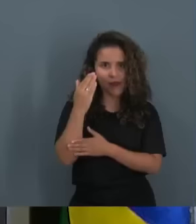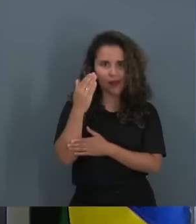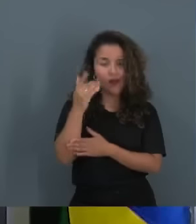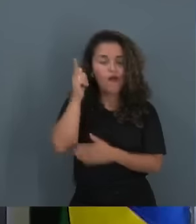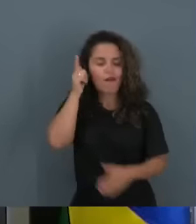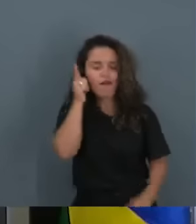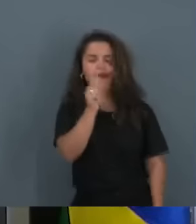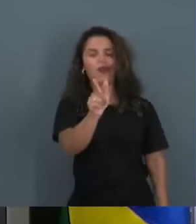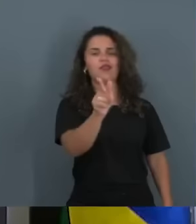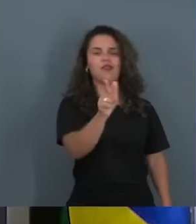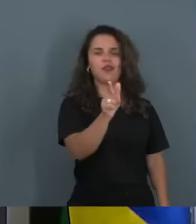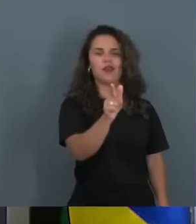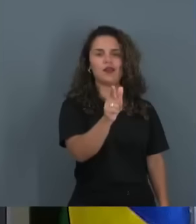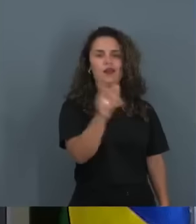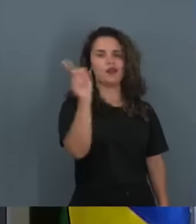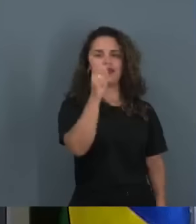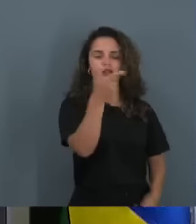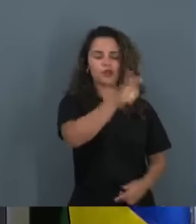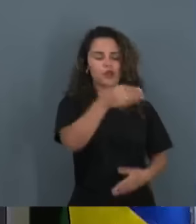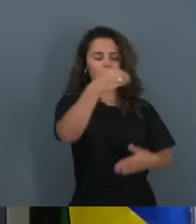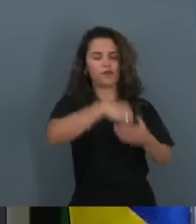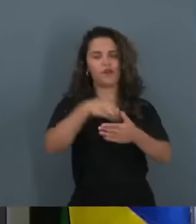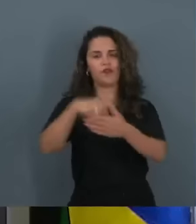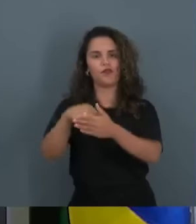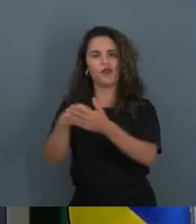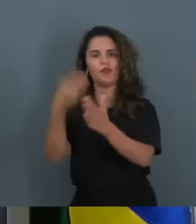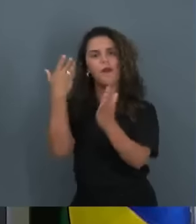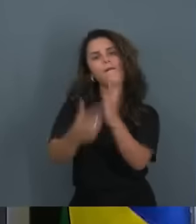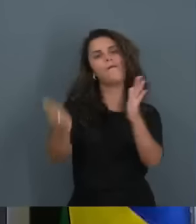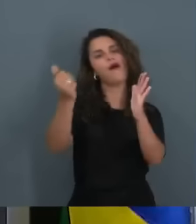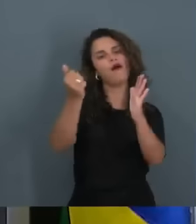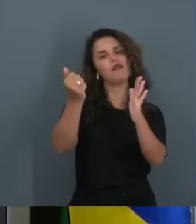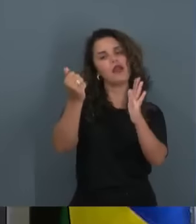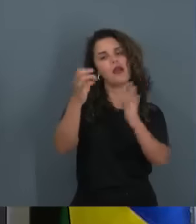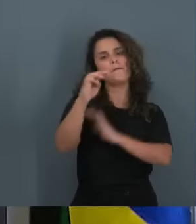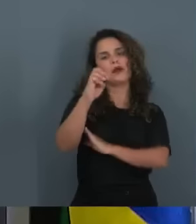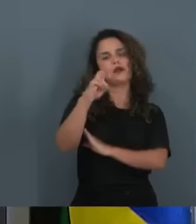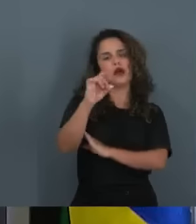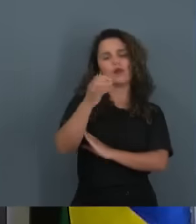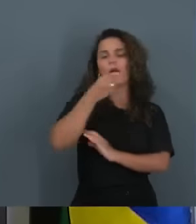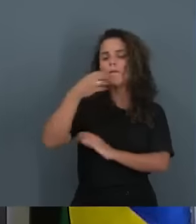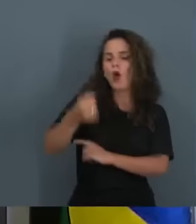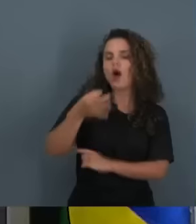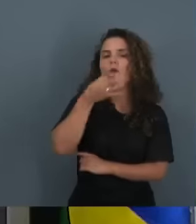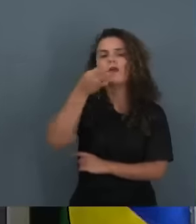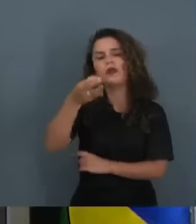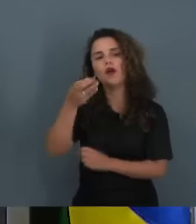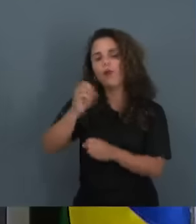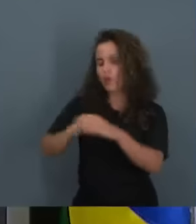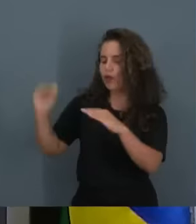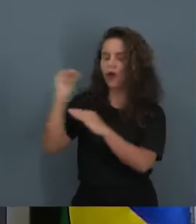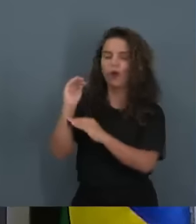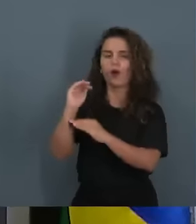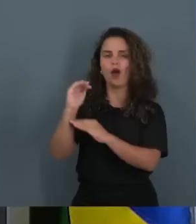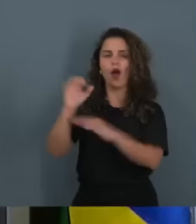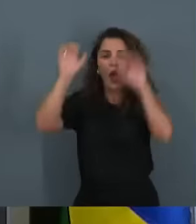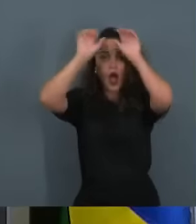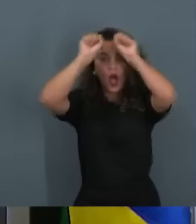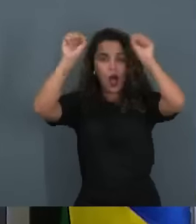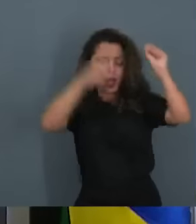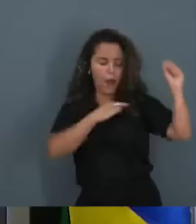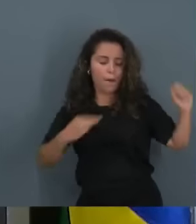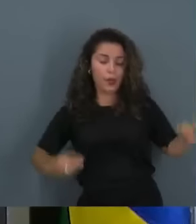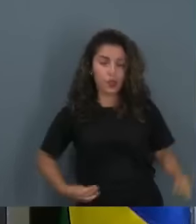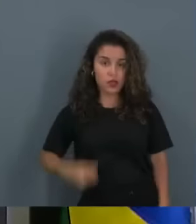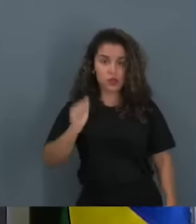ganha, ou seja, não teve votos para caçar, o bom senso prevaleceu. Aí o ministro Alexandre de Moraes, ontem à